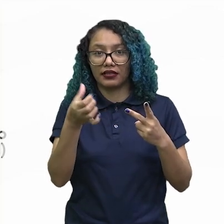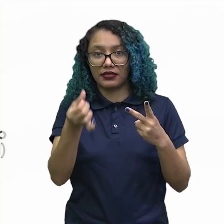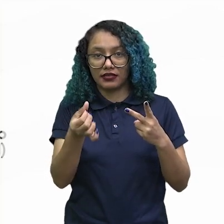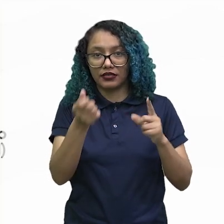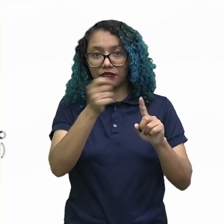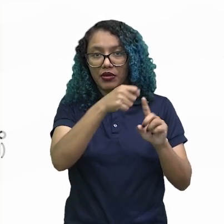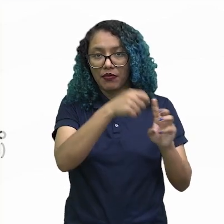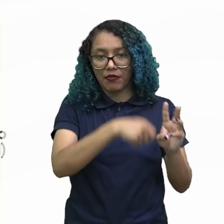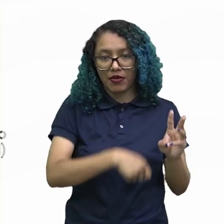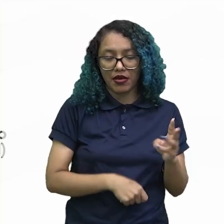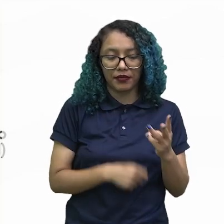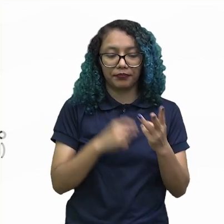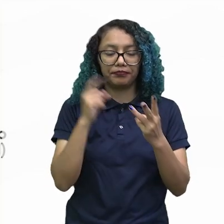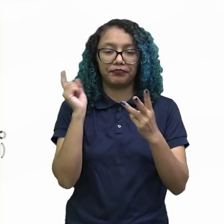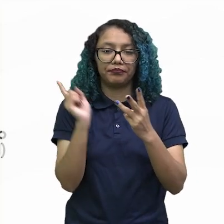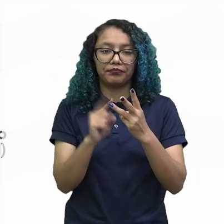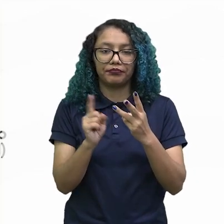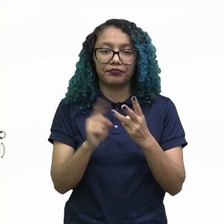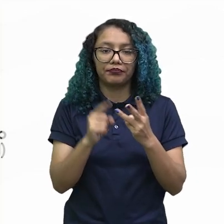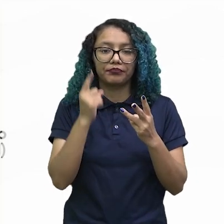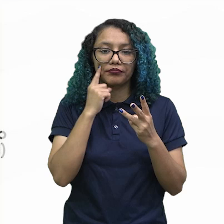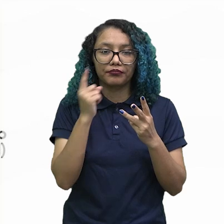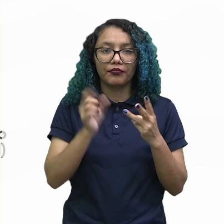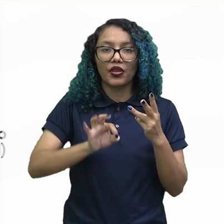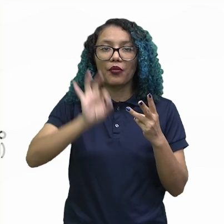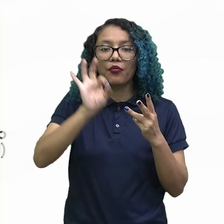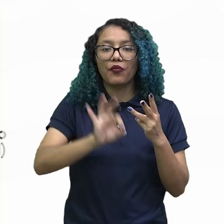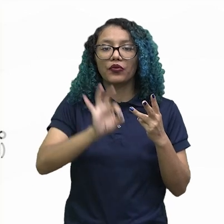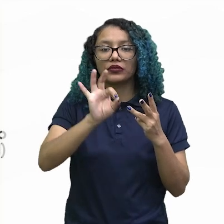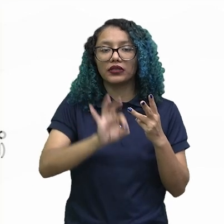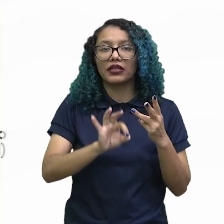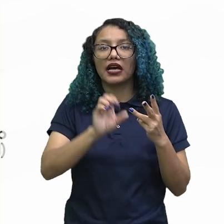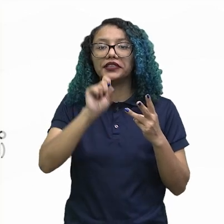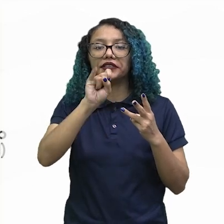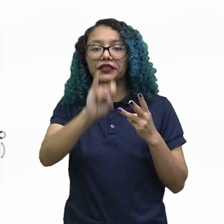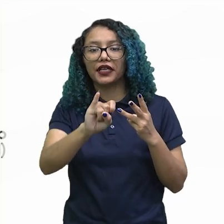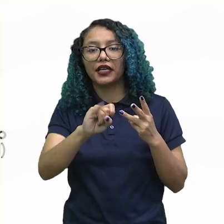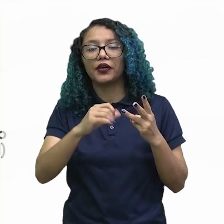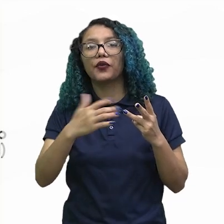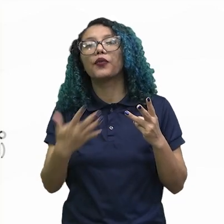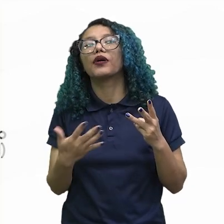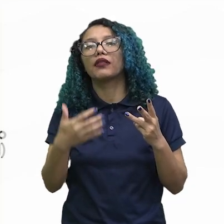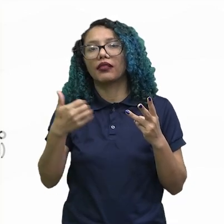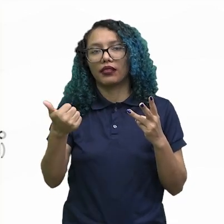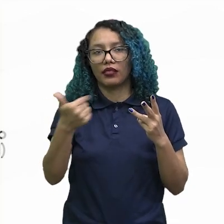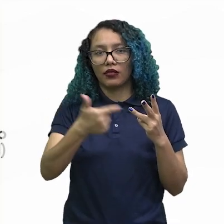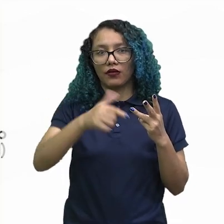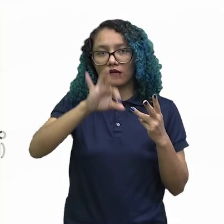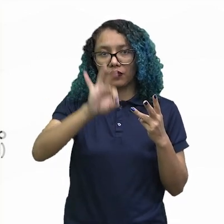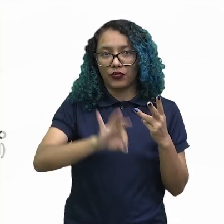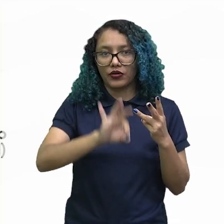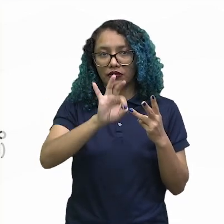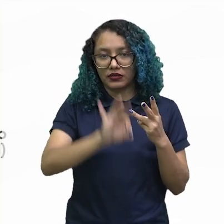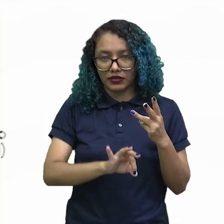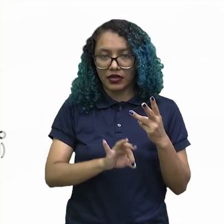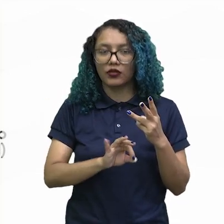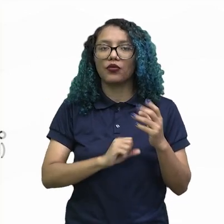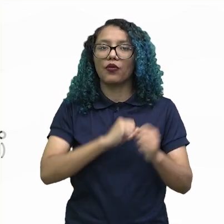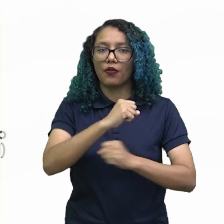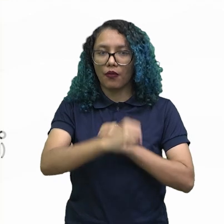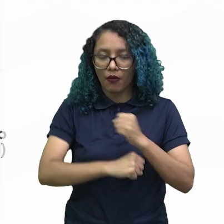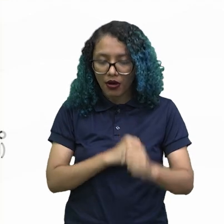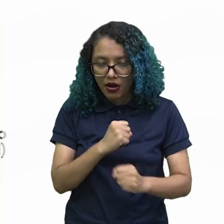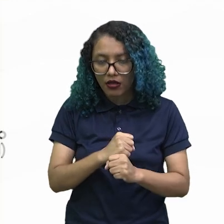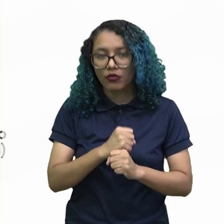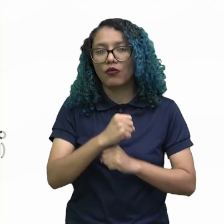meses e nós temos aqui uma taxa de juros de 12% ao ano.